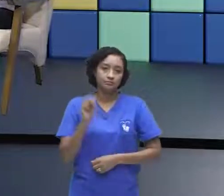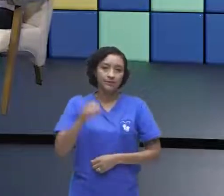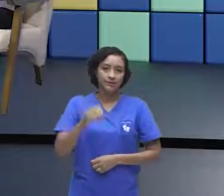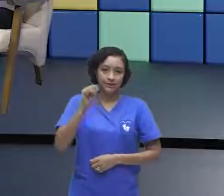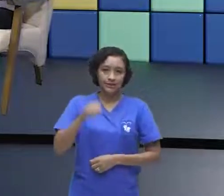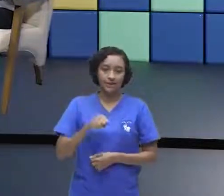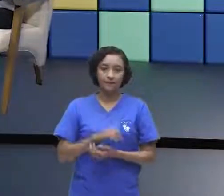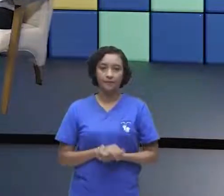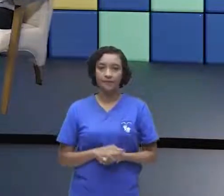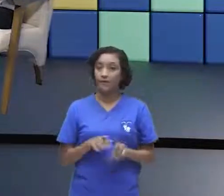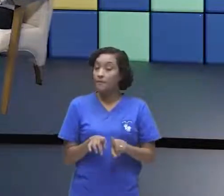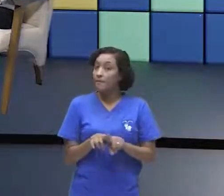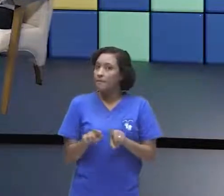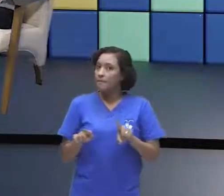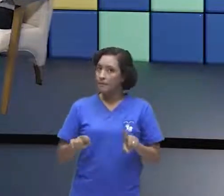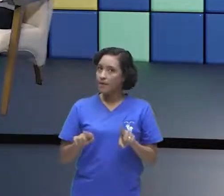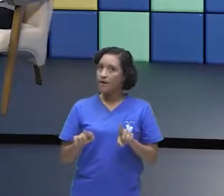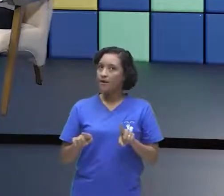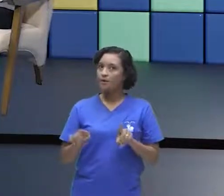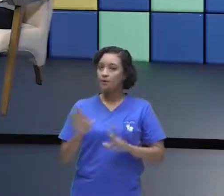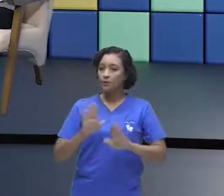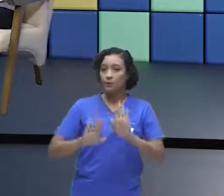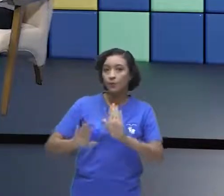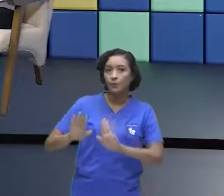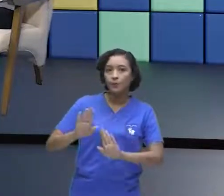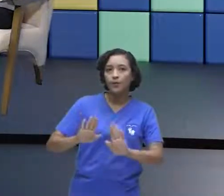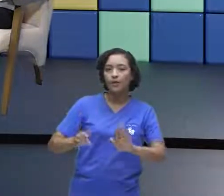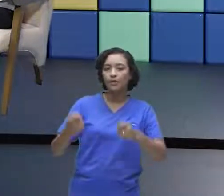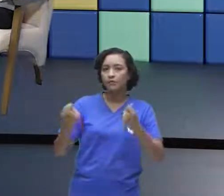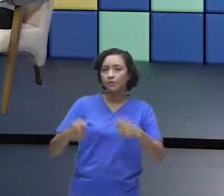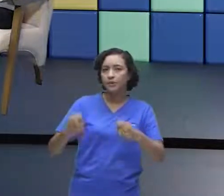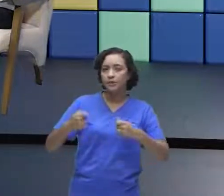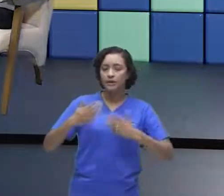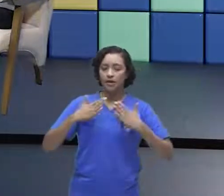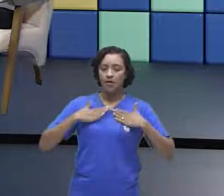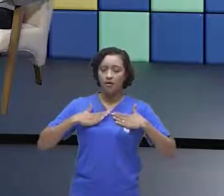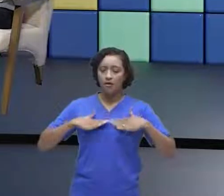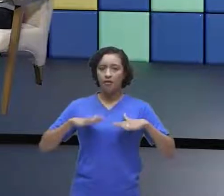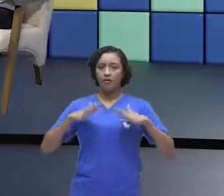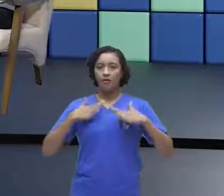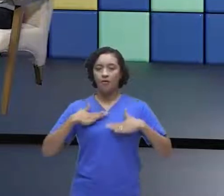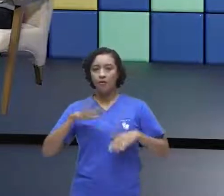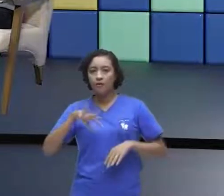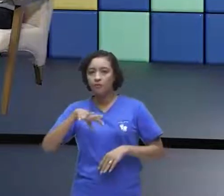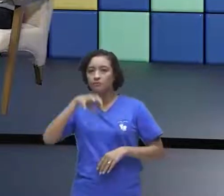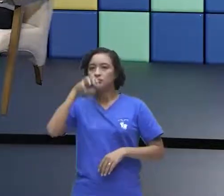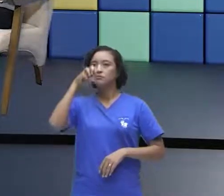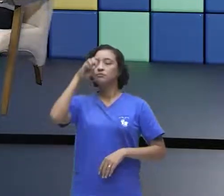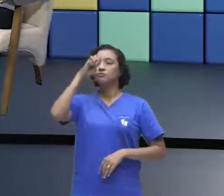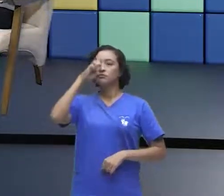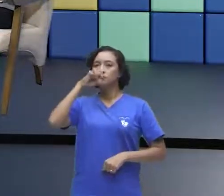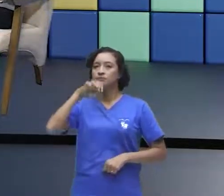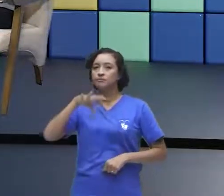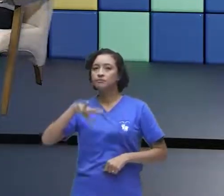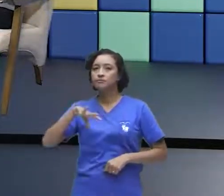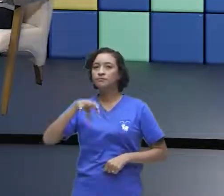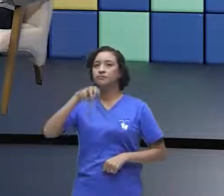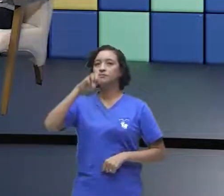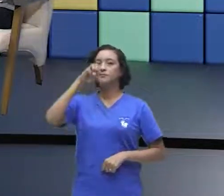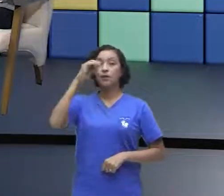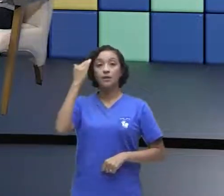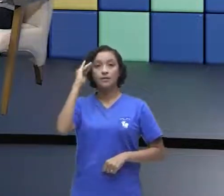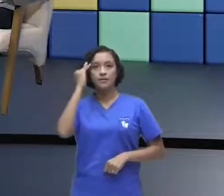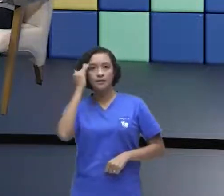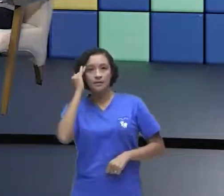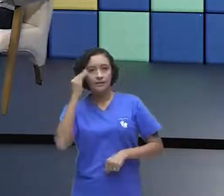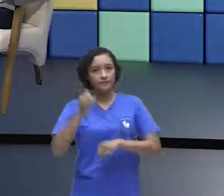aí, como eu falei, sempre tentar se acalmar, fazer exercício respiratório, entender qual é essa emoção que eu estou sentindo e o que é